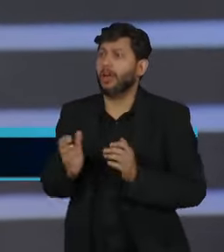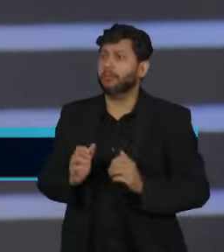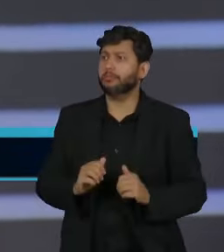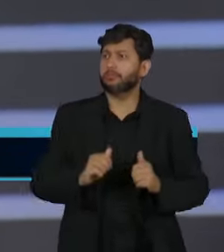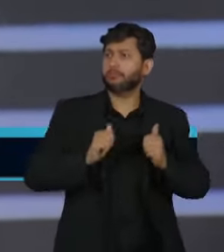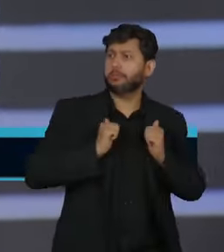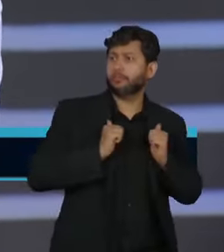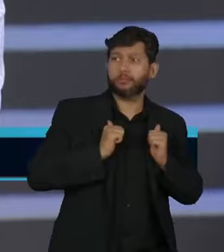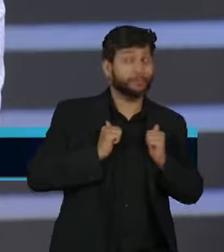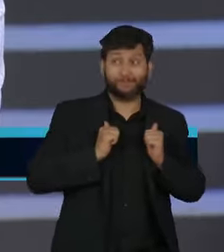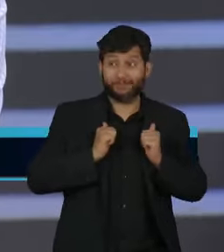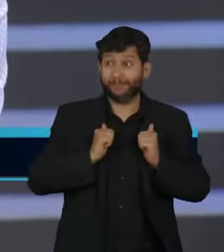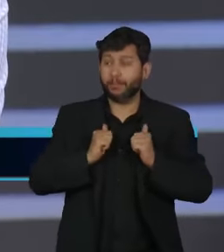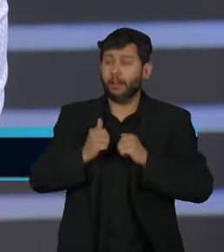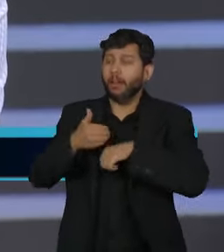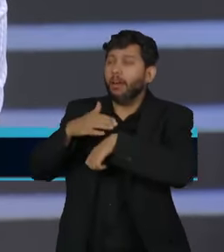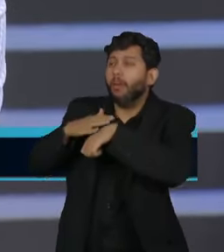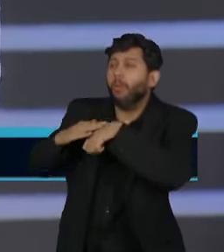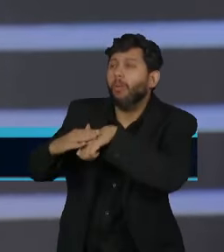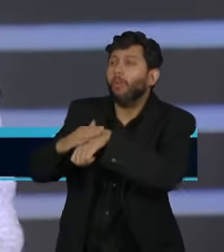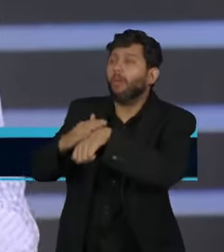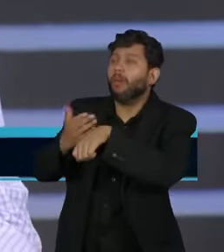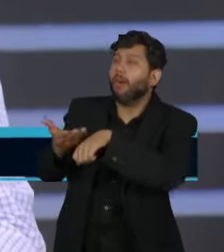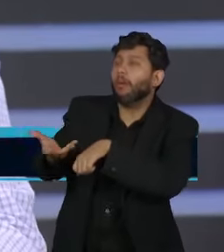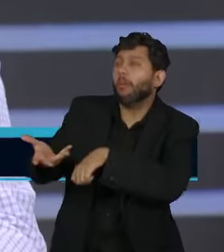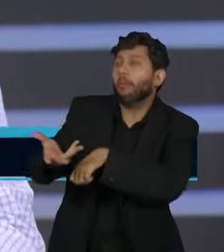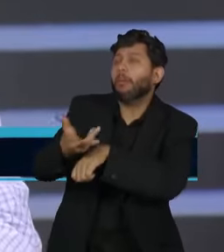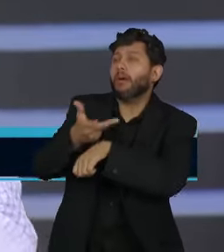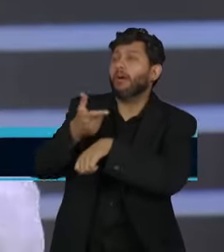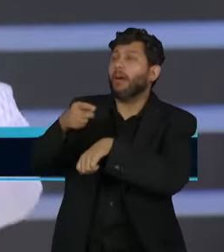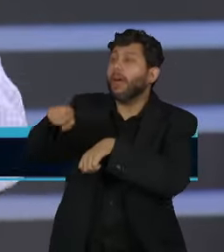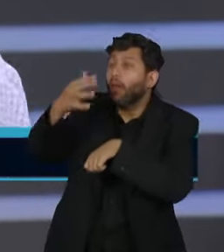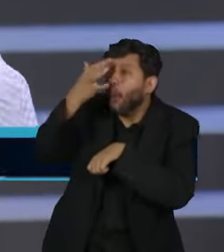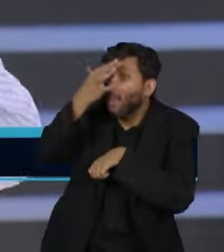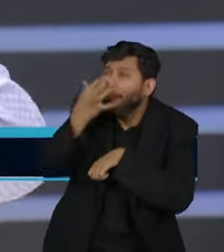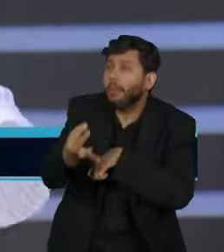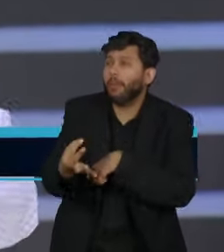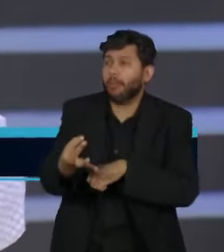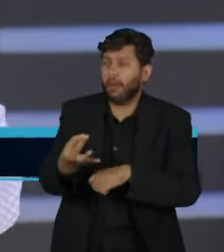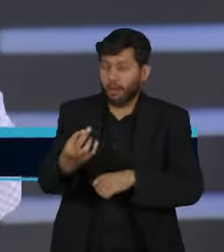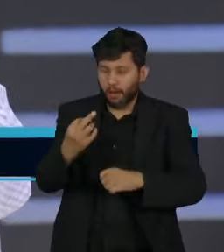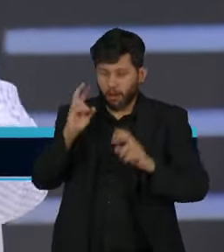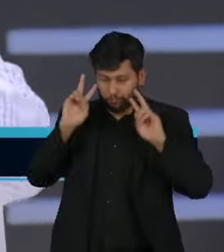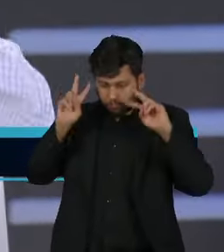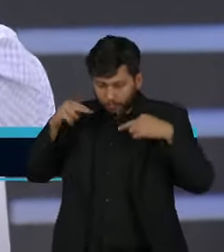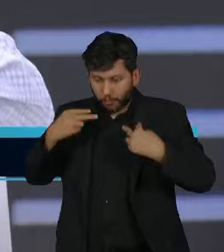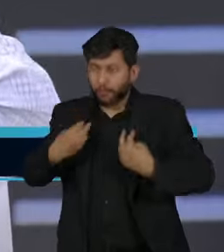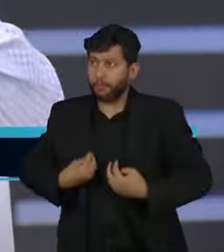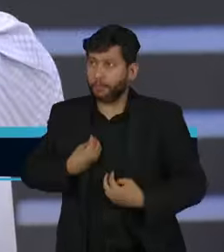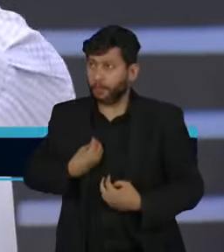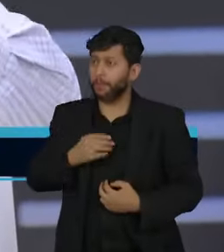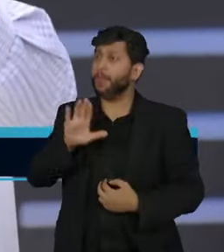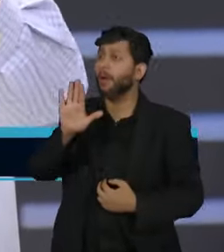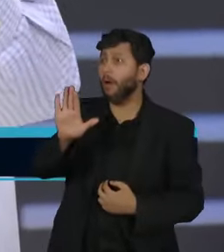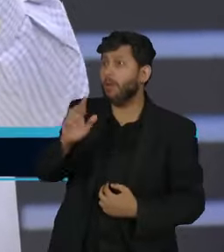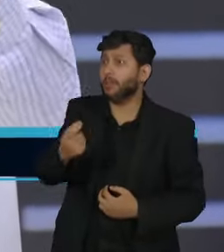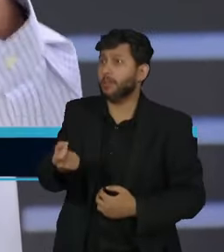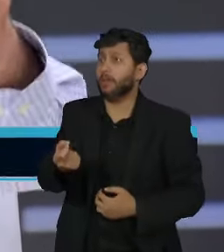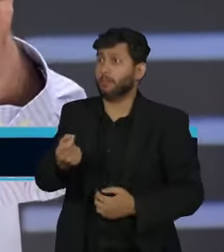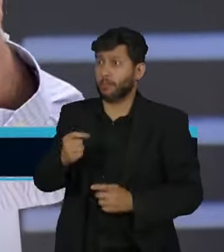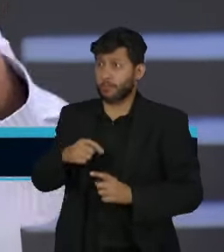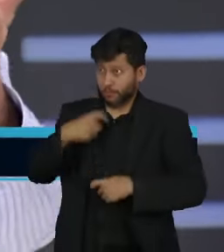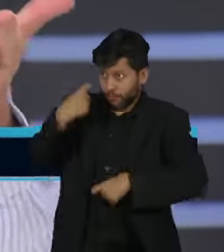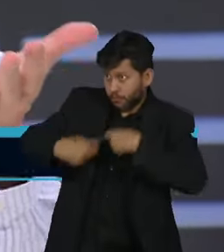ser compreendida pelas pessoas. Então, você falar, olha, tudo bem, depois do ato sexual você toma a pílula do